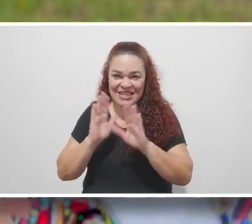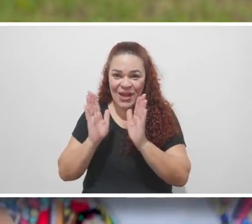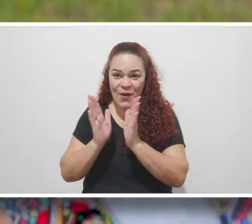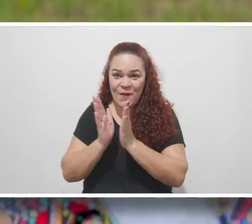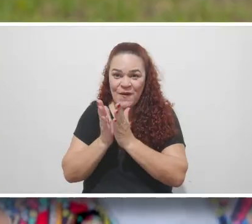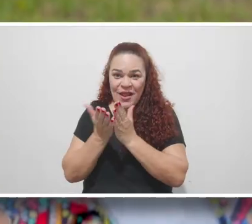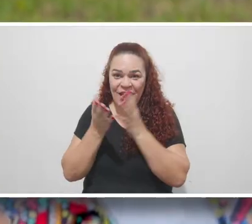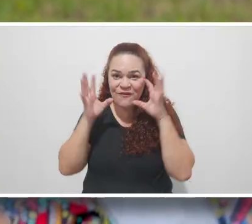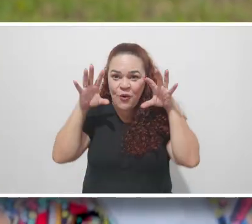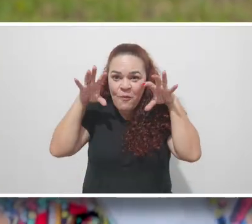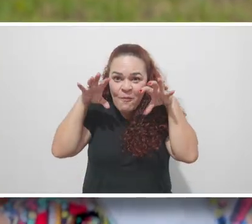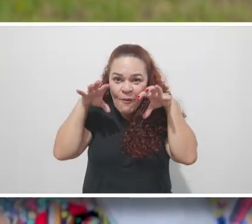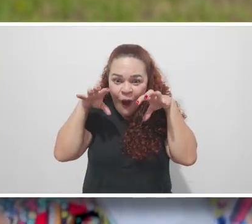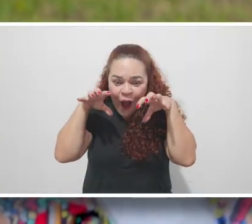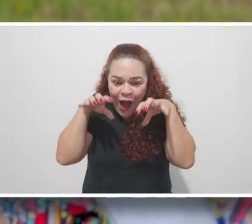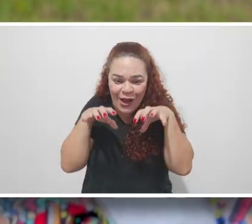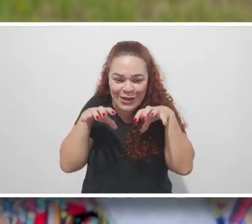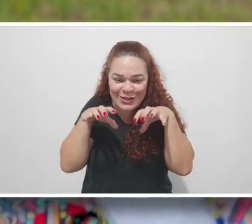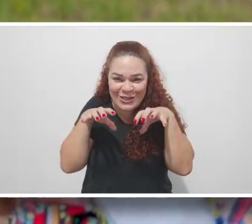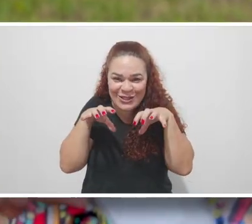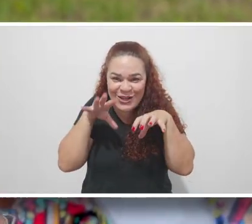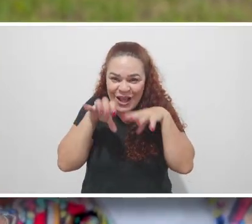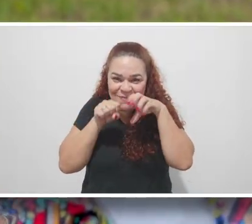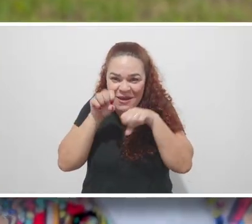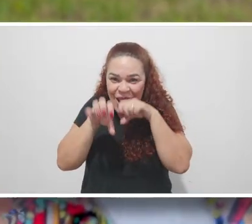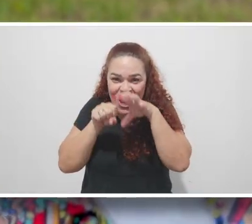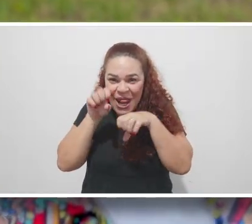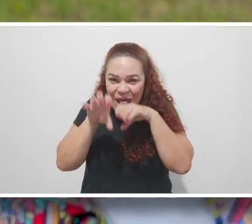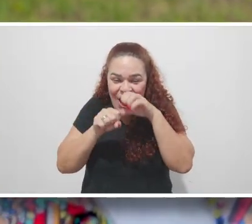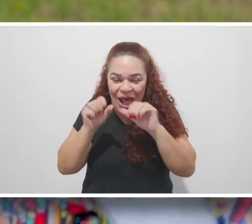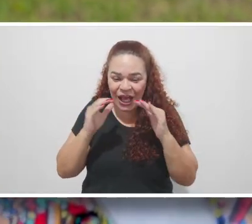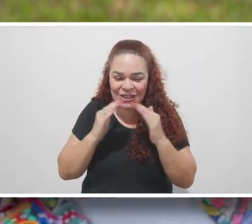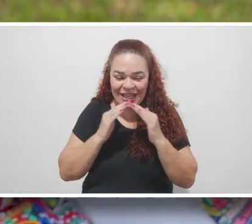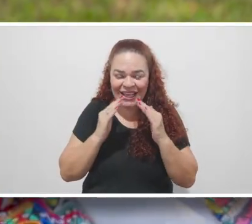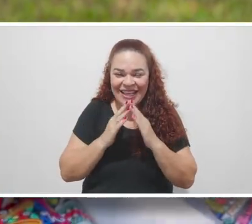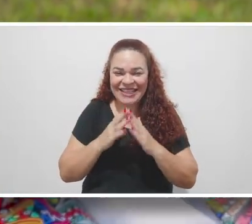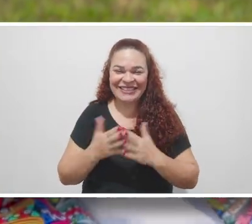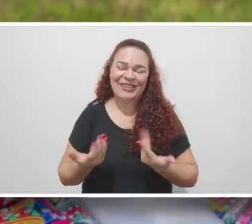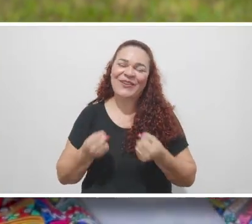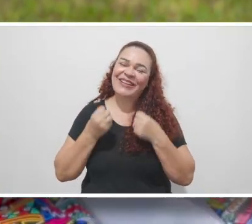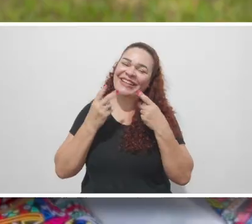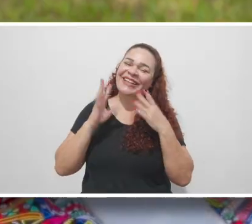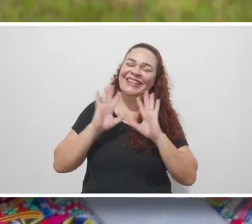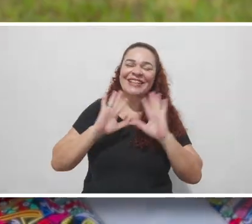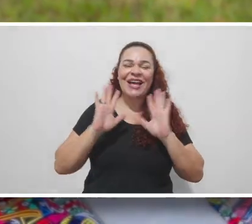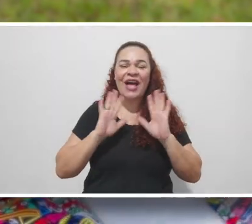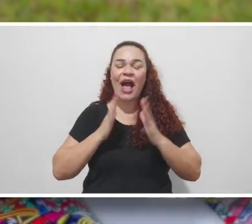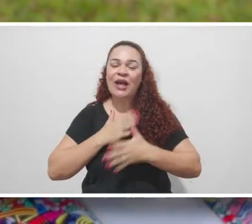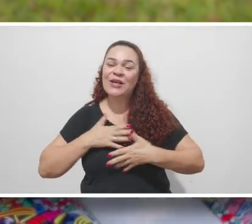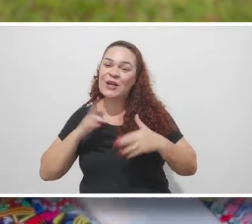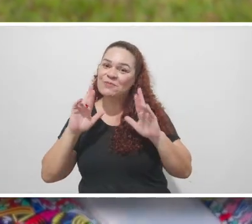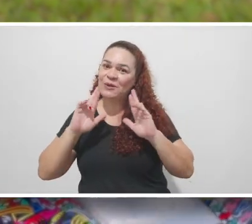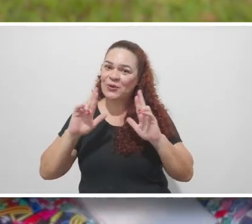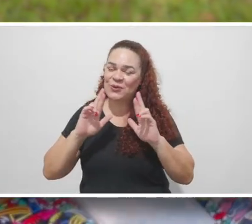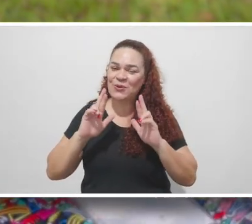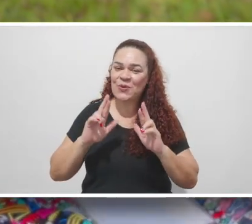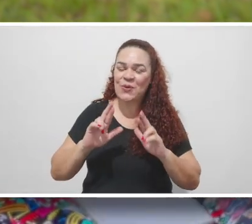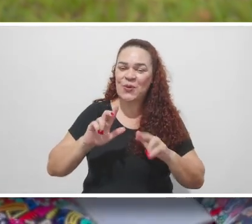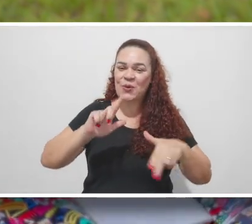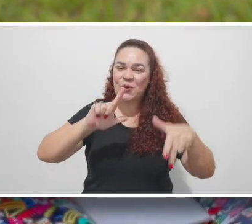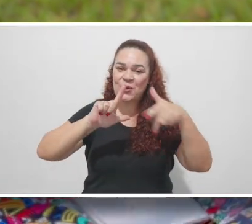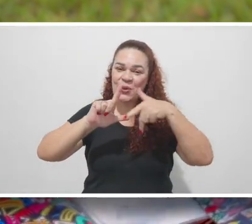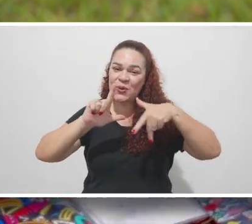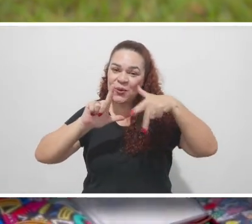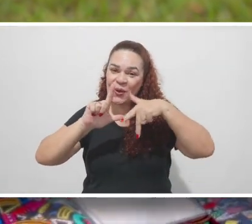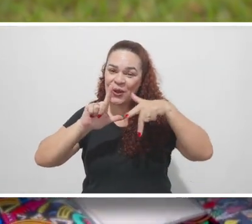fosse um monstro que estava engolindo as coisas de uma casa, né. Então é isso, gente. Espero que vocês tenham gostado desse programa Cola